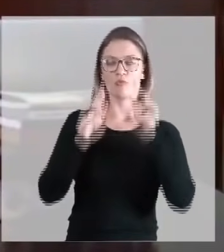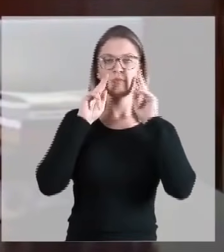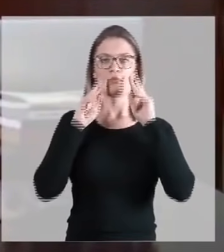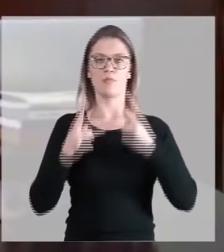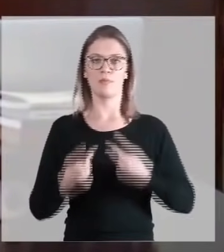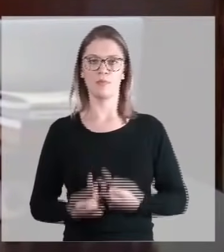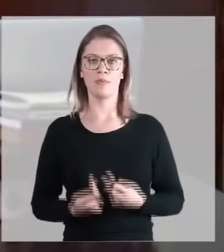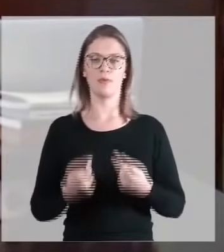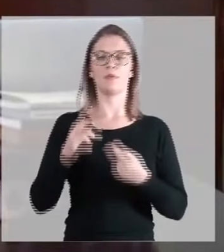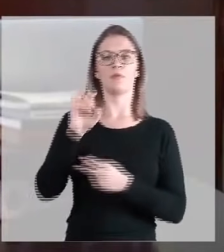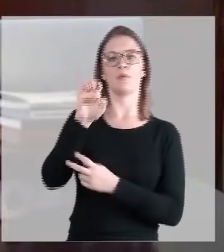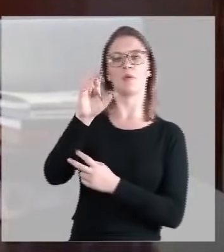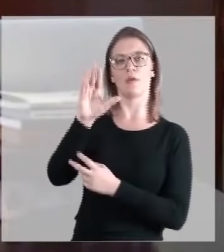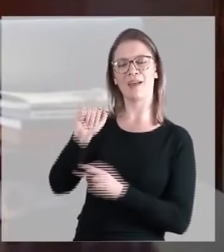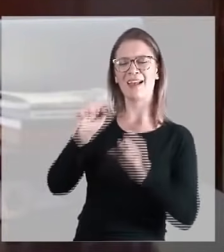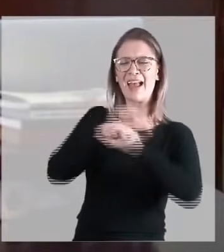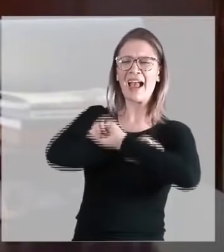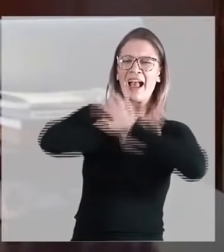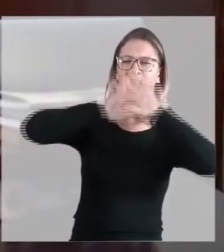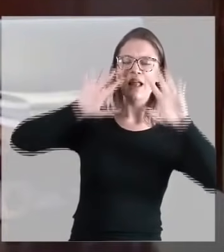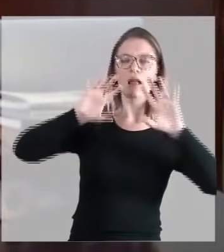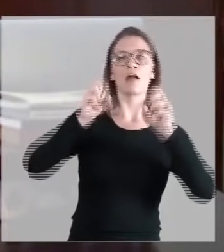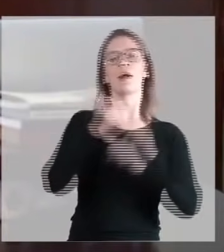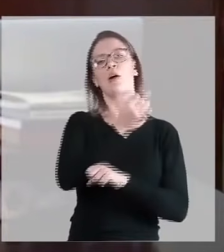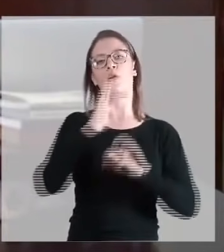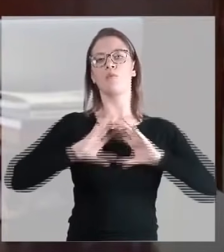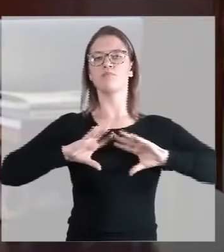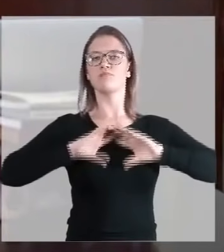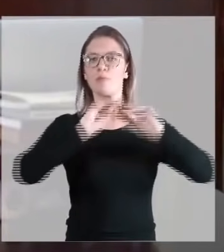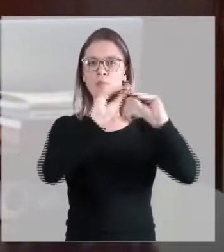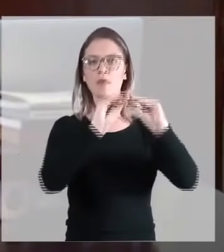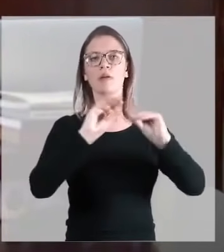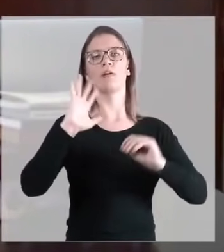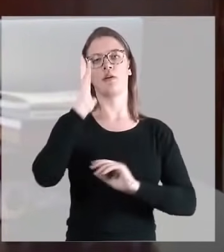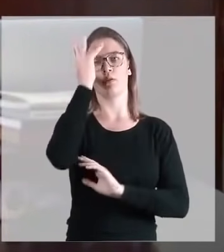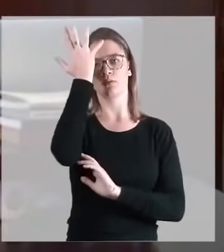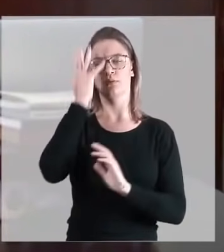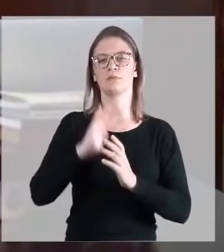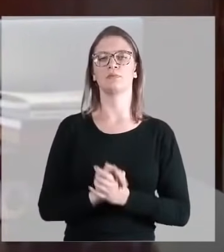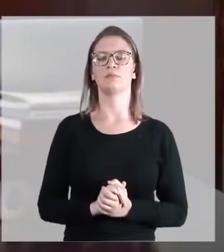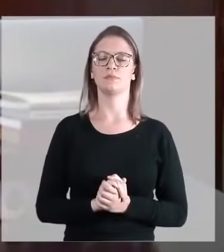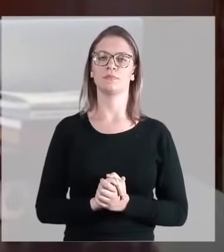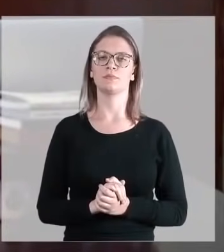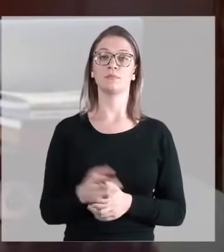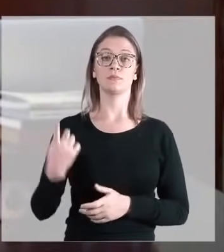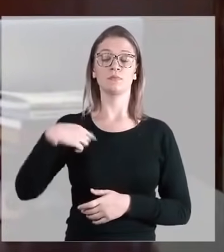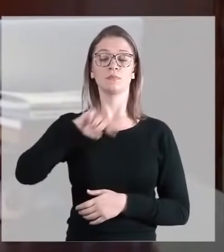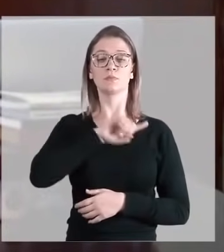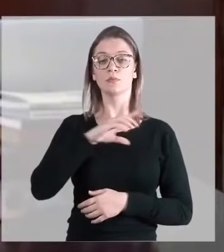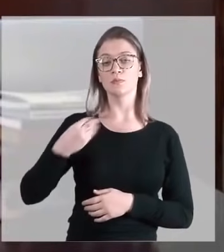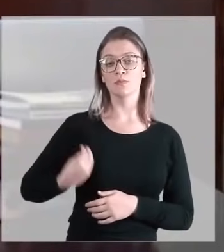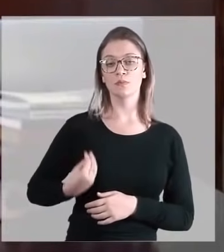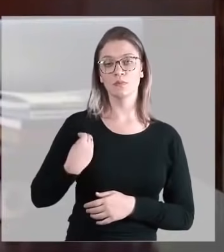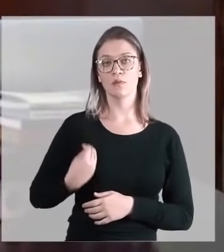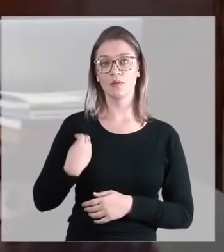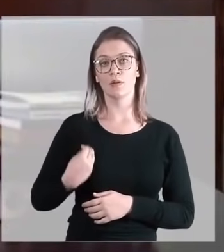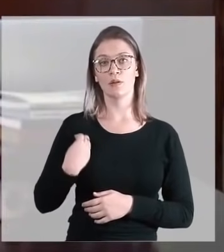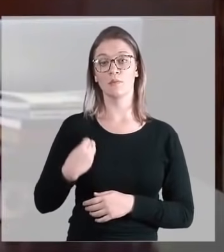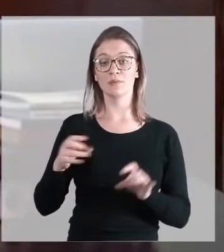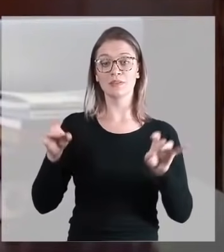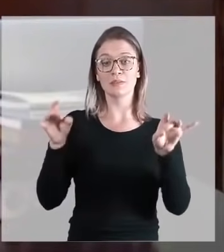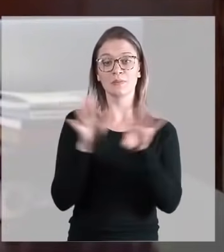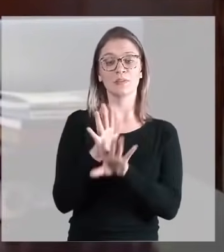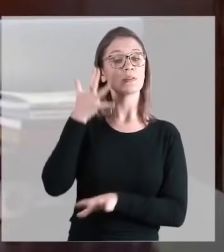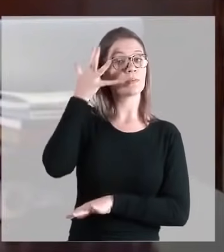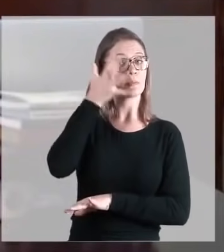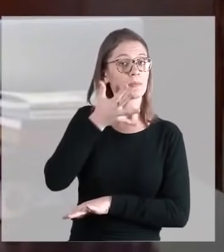mesmo com o ECA tão claros, alguns abusos continuam acontecendo. Para nós estamos encaminhando para o encerramento